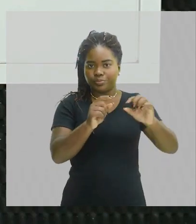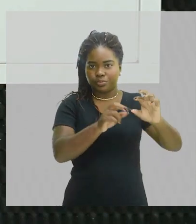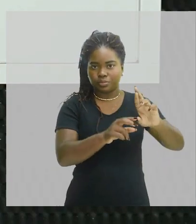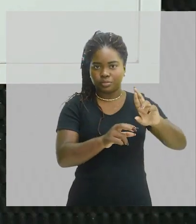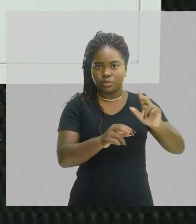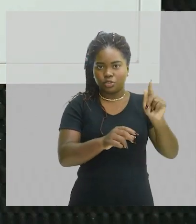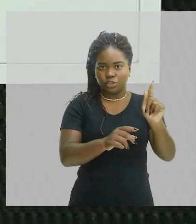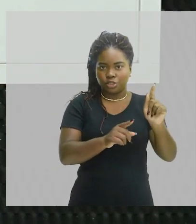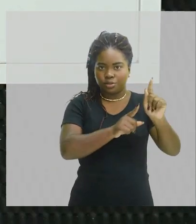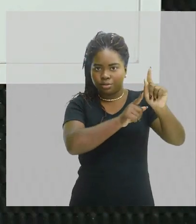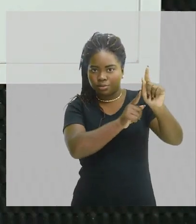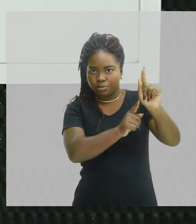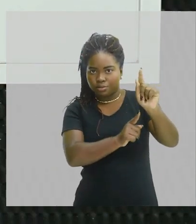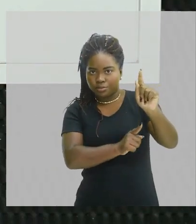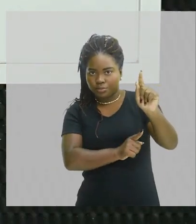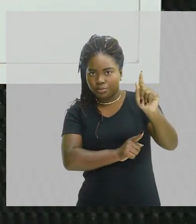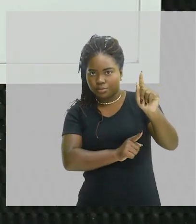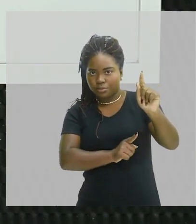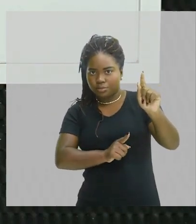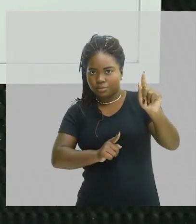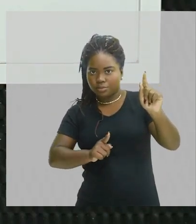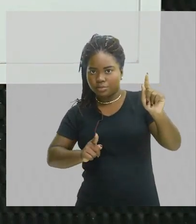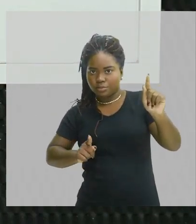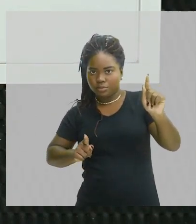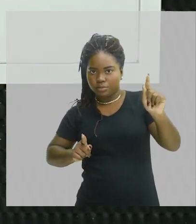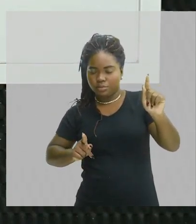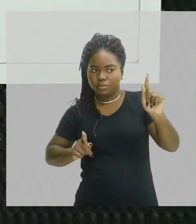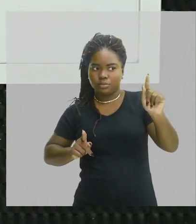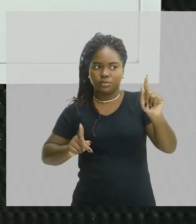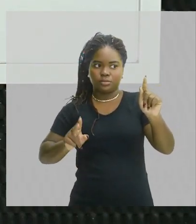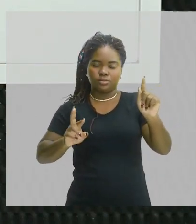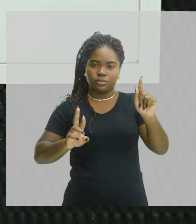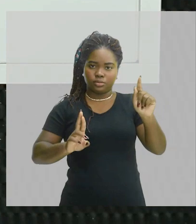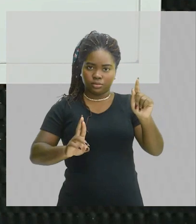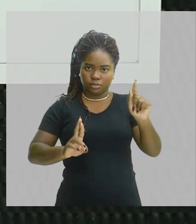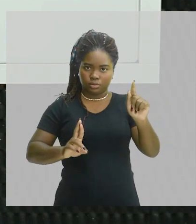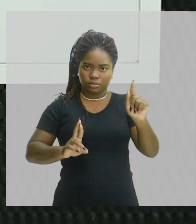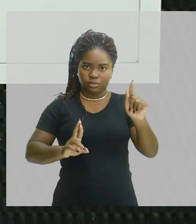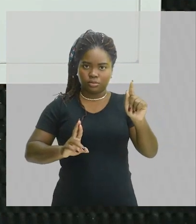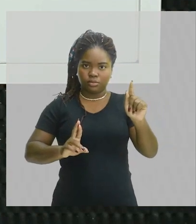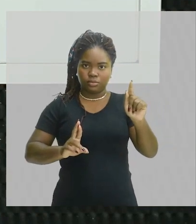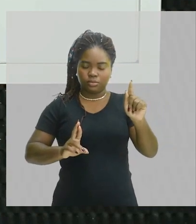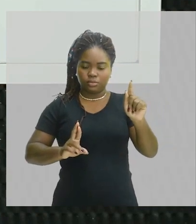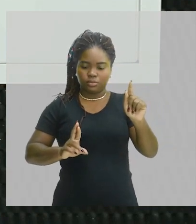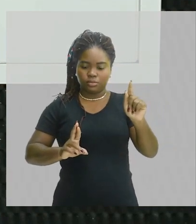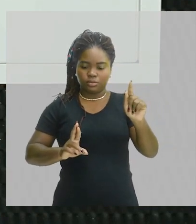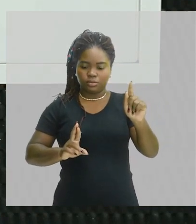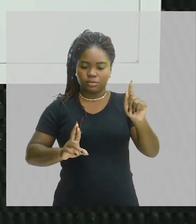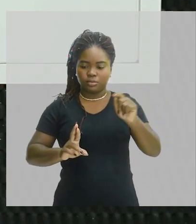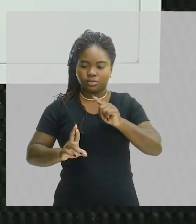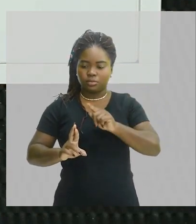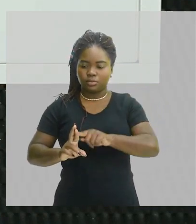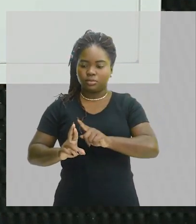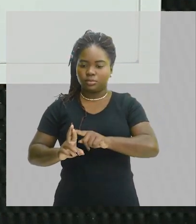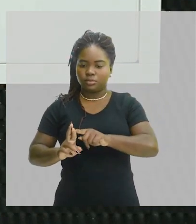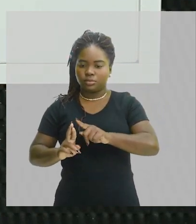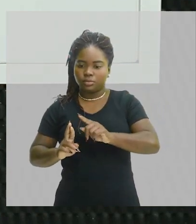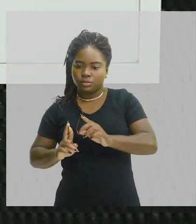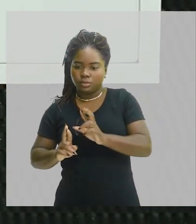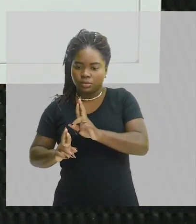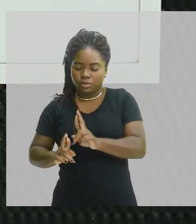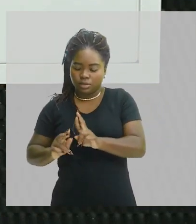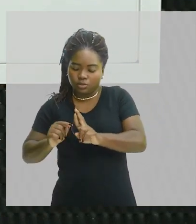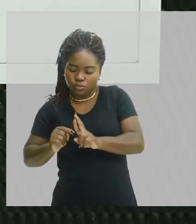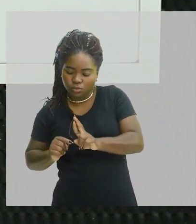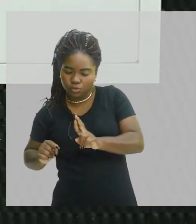Este receptor, quer dizer, esta lâmpada, né, que é uma resistência, ligado ao motor, que é o